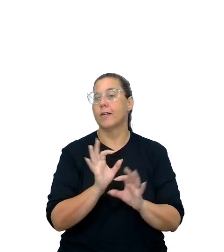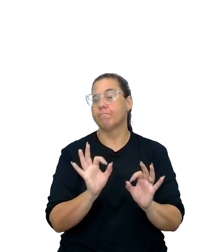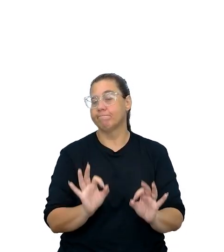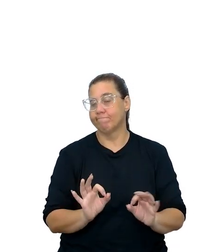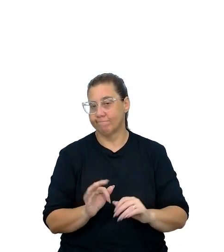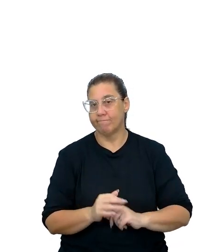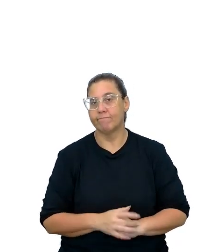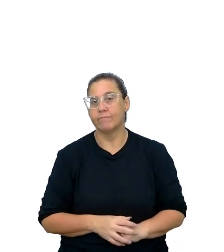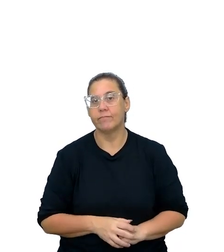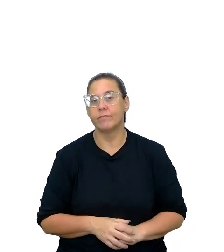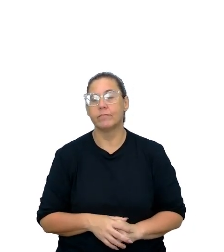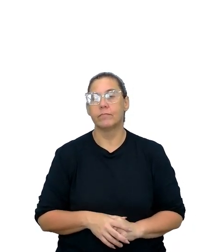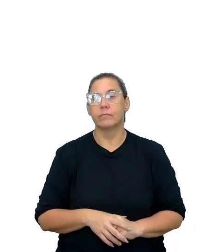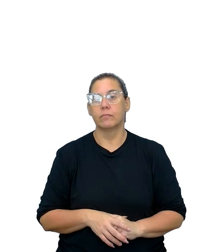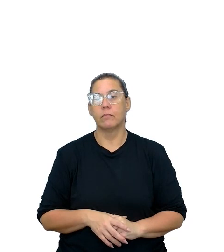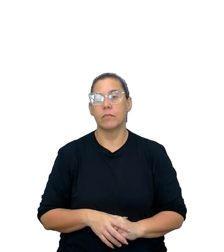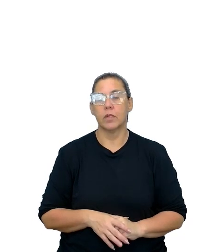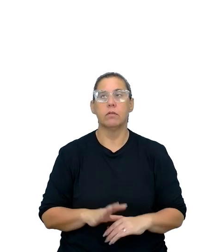crianças, né? Então,